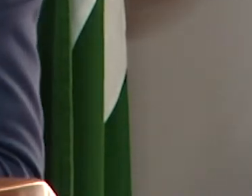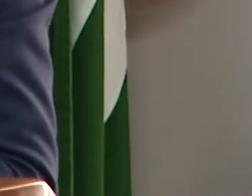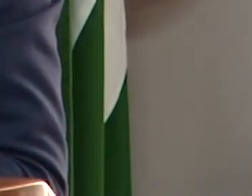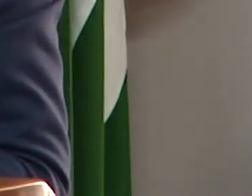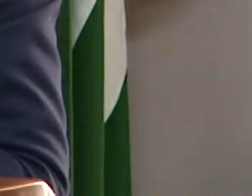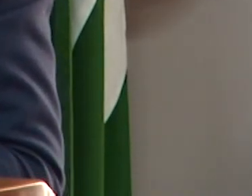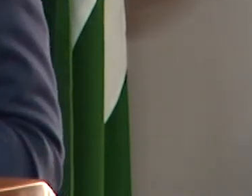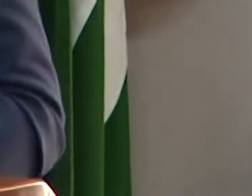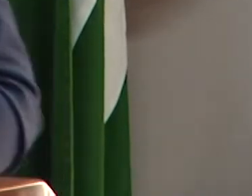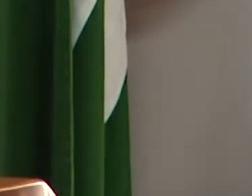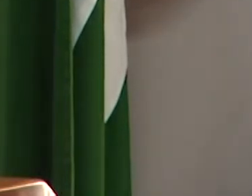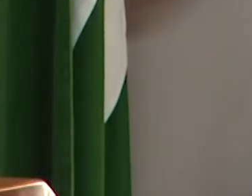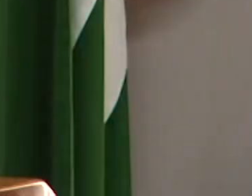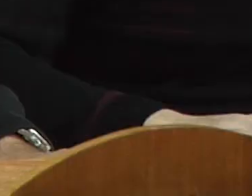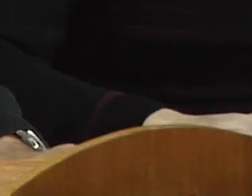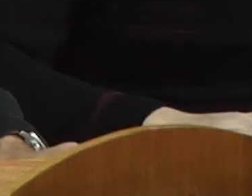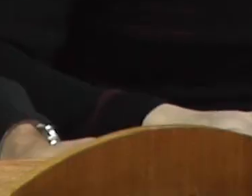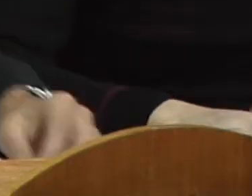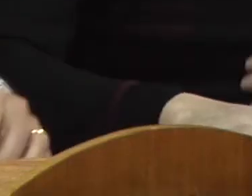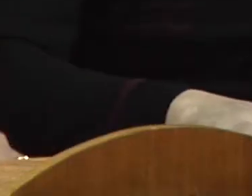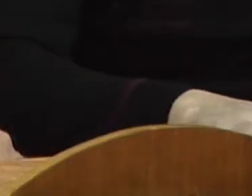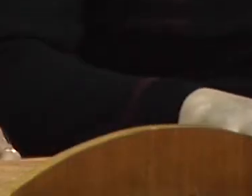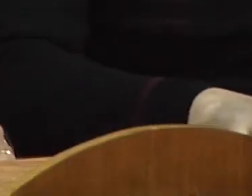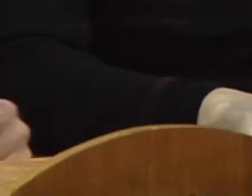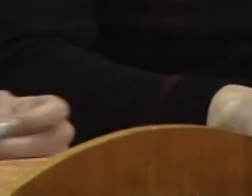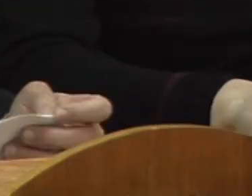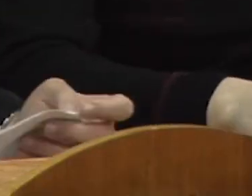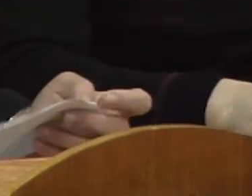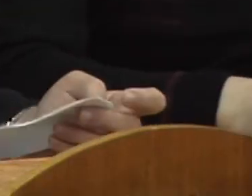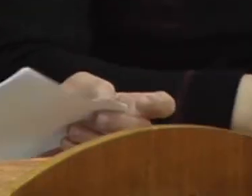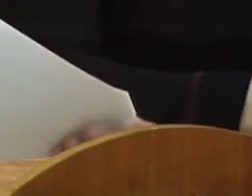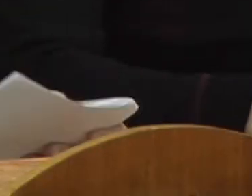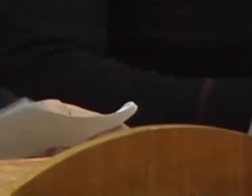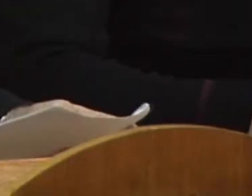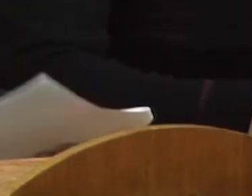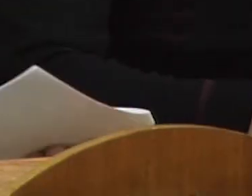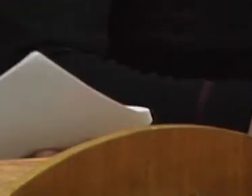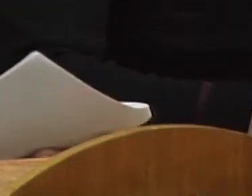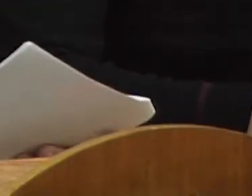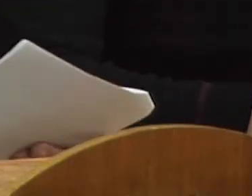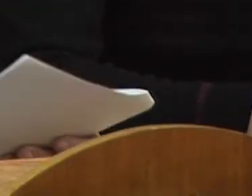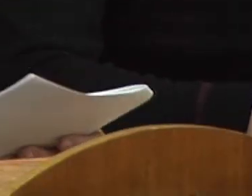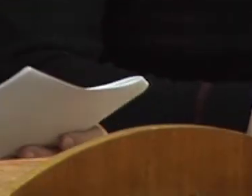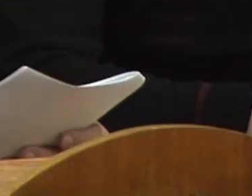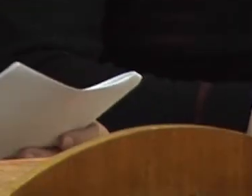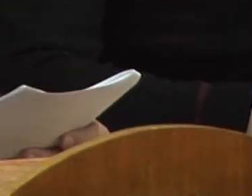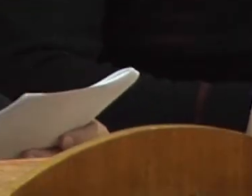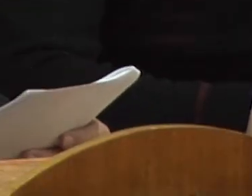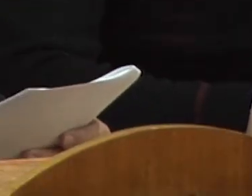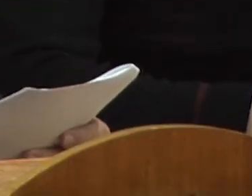Era isso, senhor presidente. Obrigado. Obrigado, nobre colega, vereador André Jukowski.